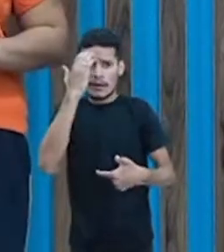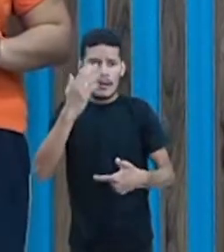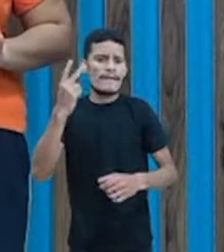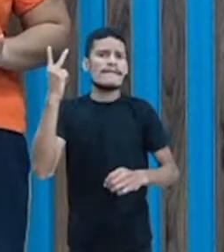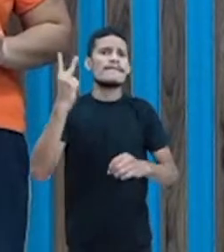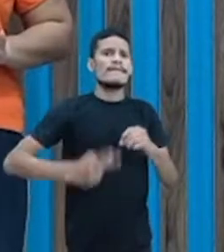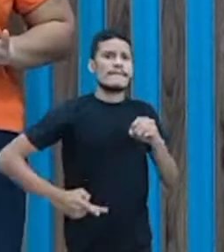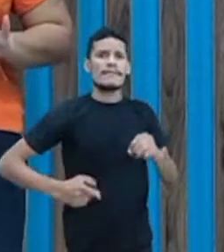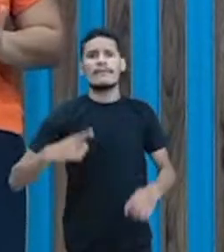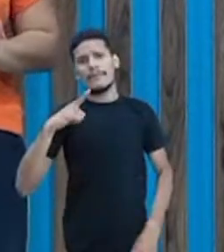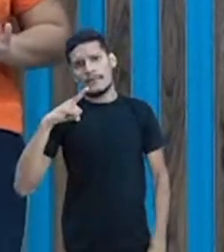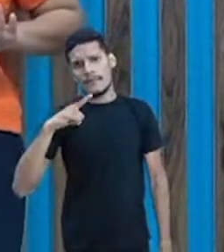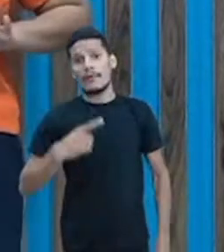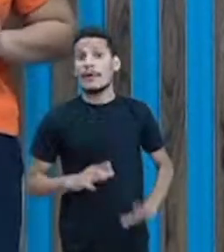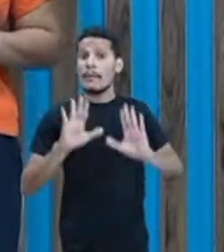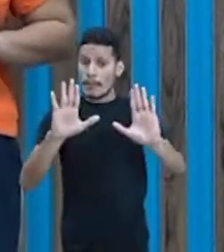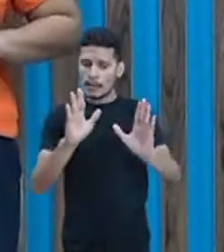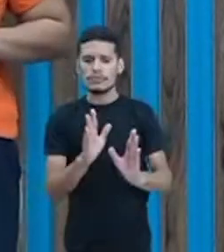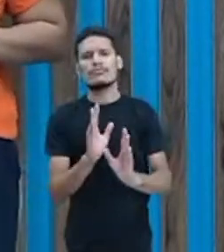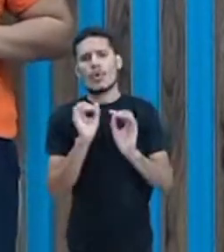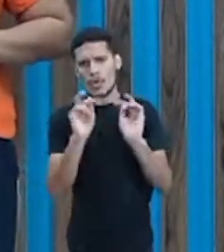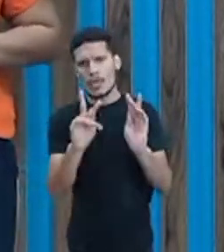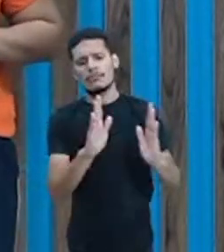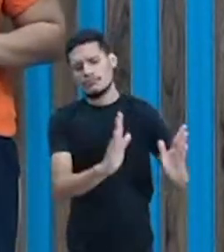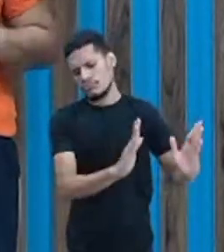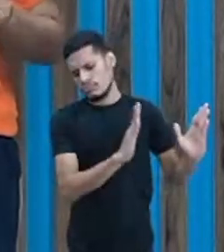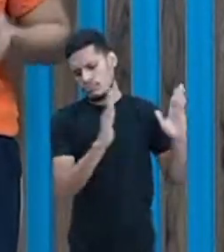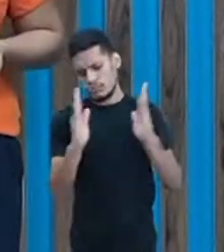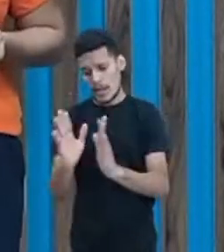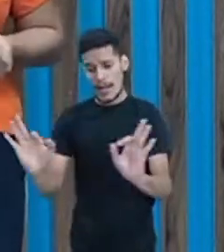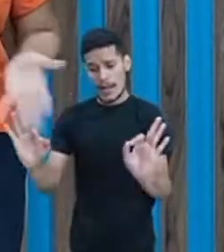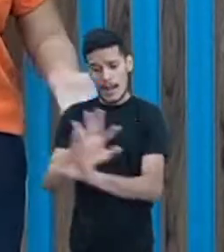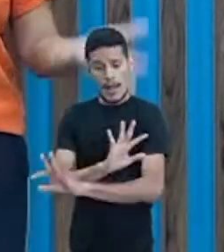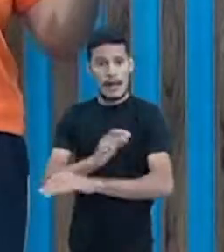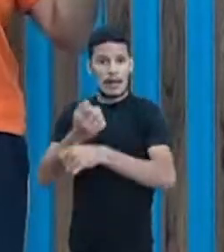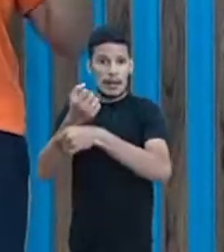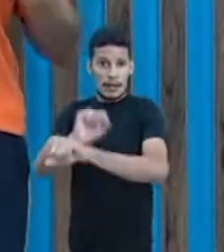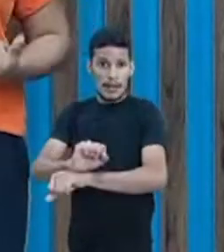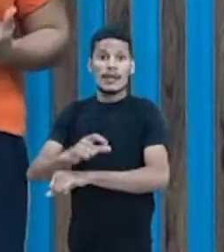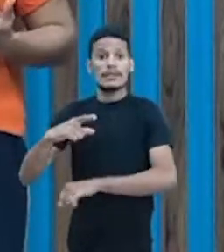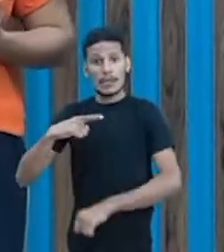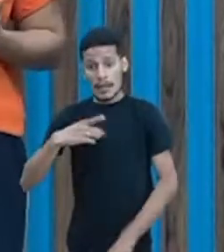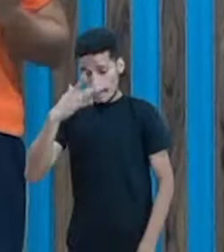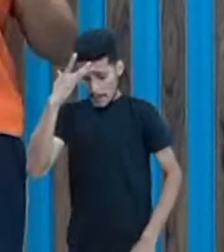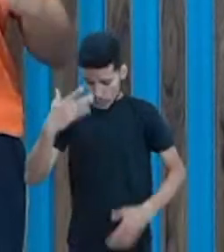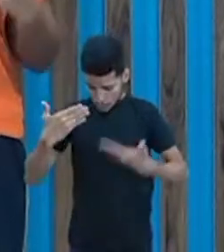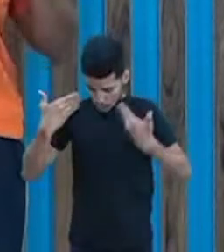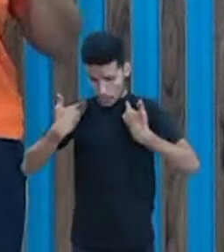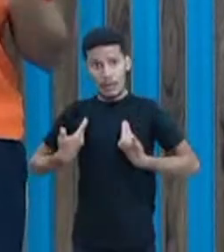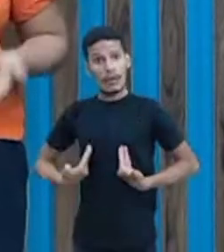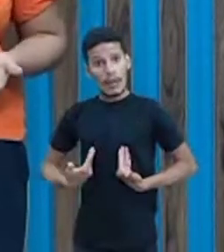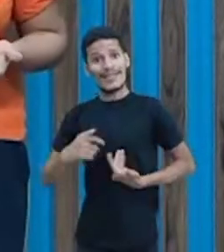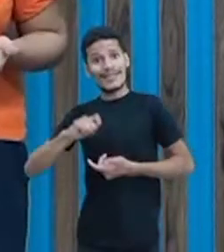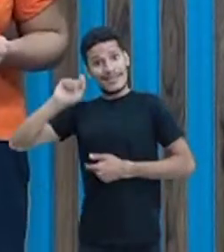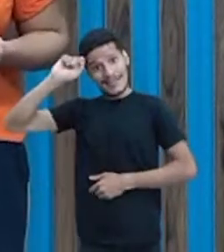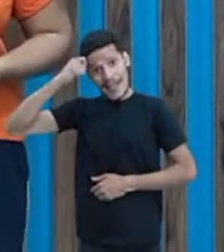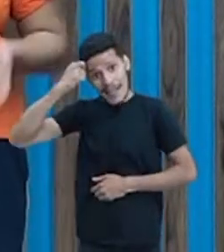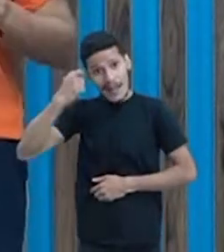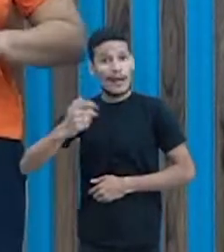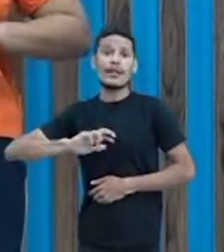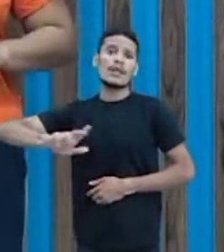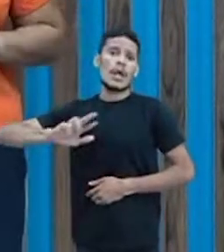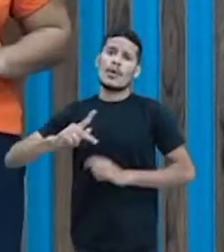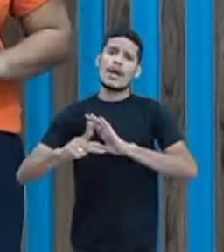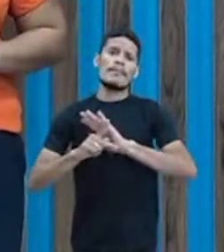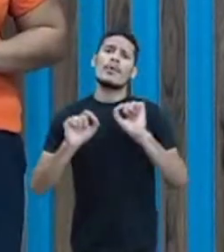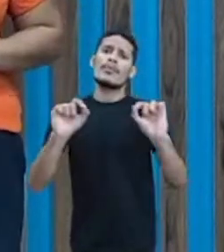Então, pós a abolição da escravatura, a gente tem o quê? Um corpo negro que não é mais um corpo escravo. Mas